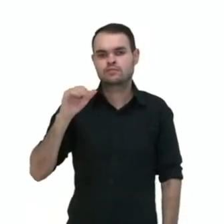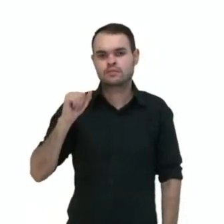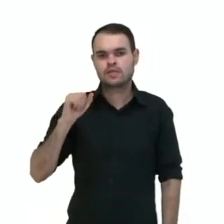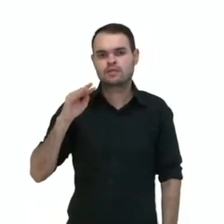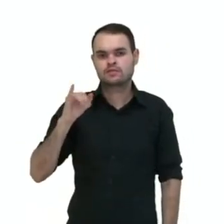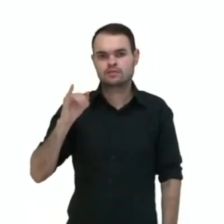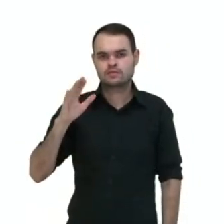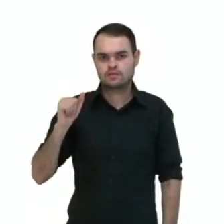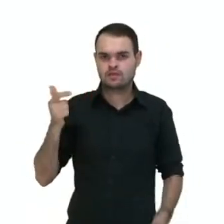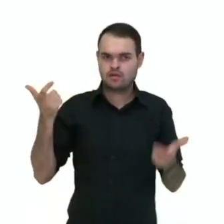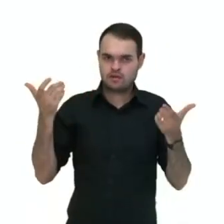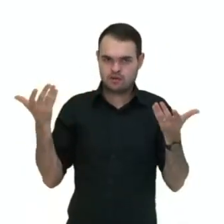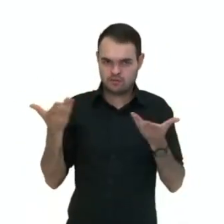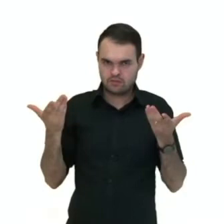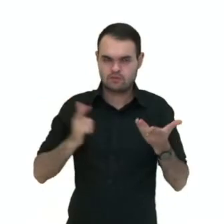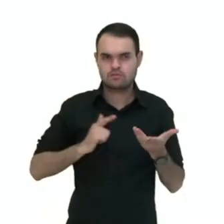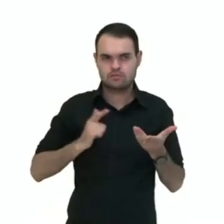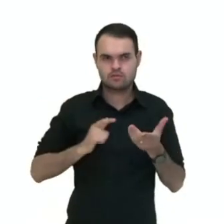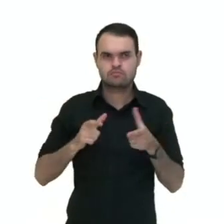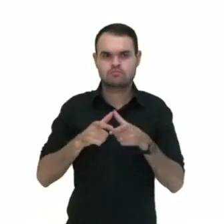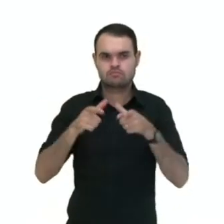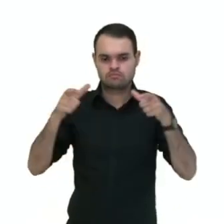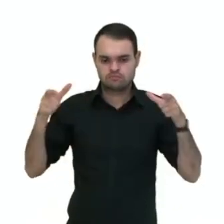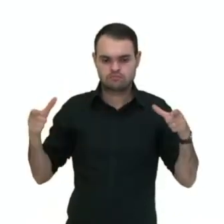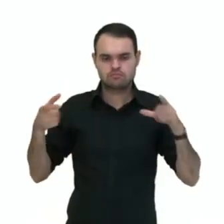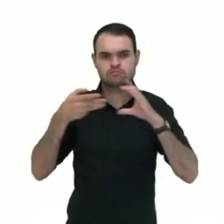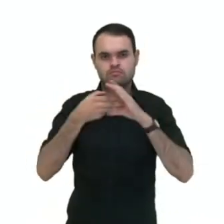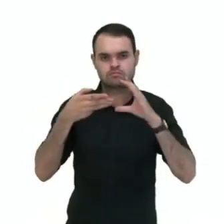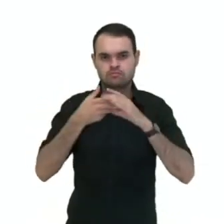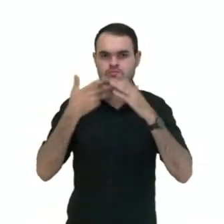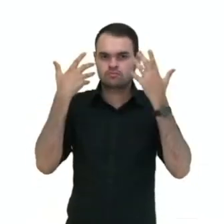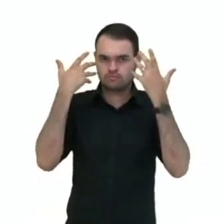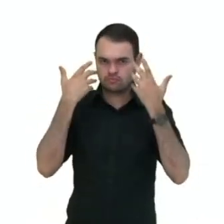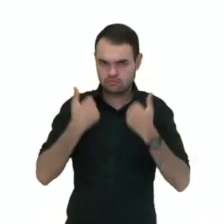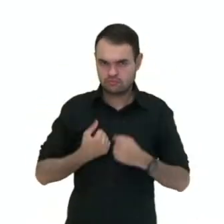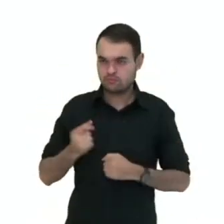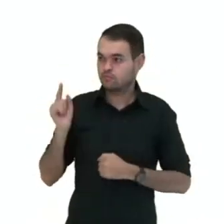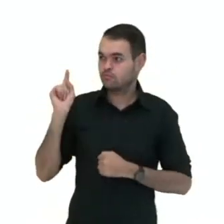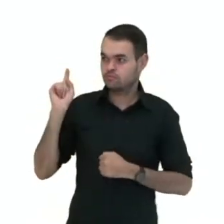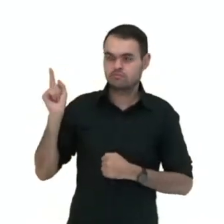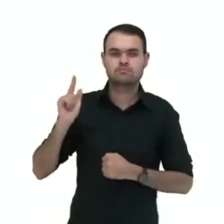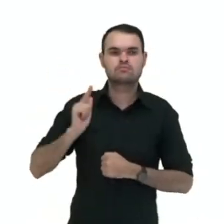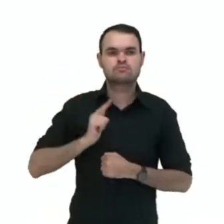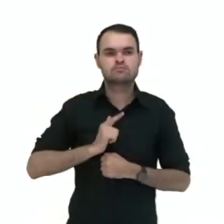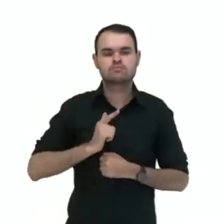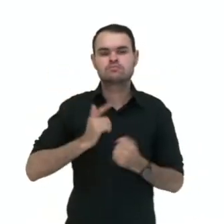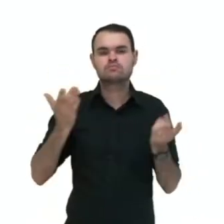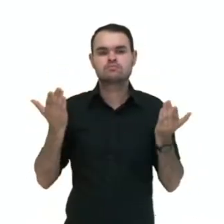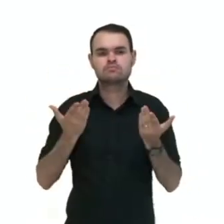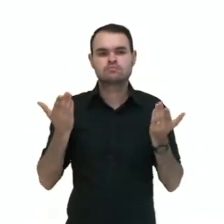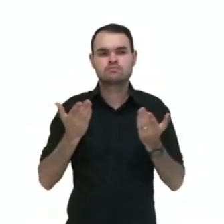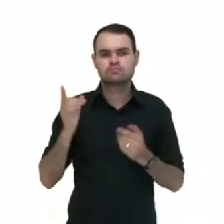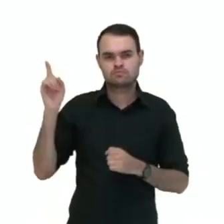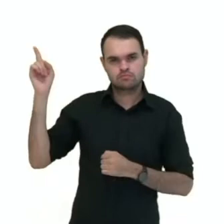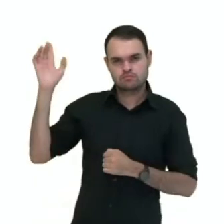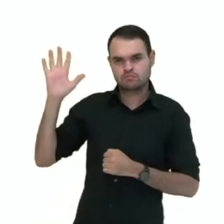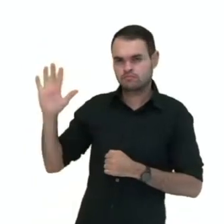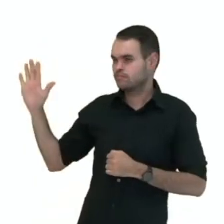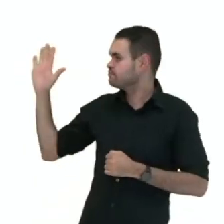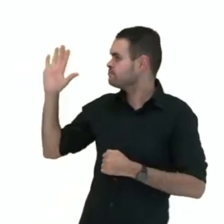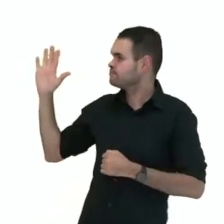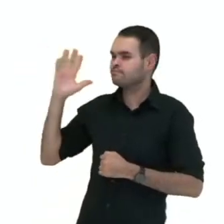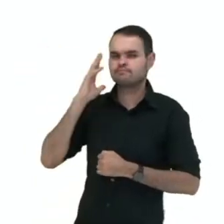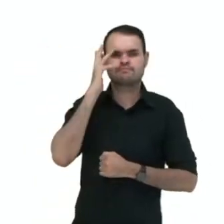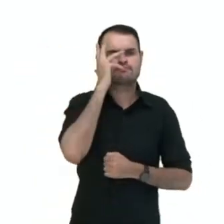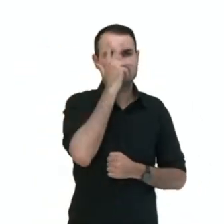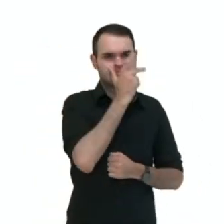que nós temos uma célula individualizada, uma célula animal, e nós vamos mencionar. Você está vendo bem essa imagem? Que